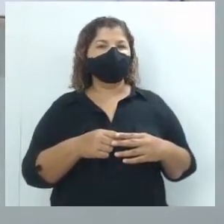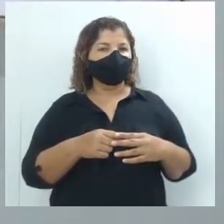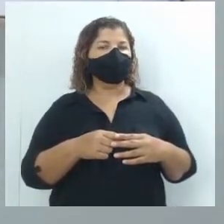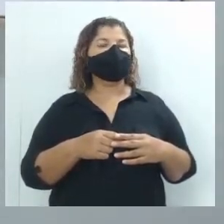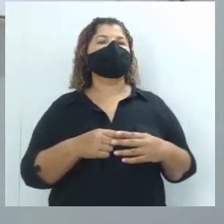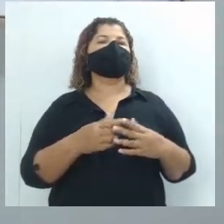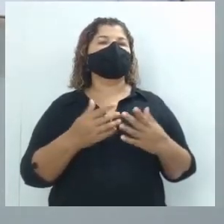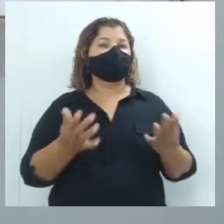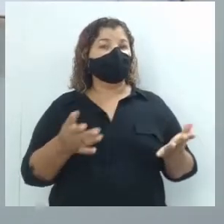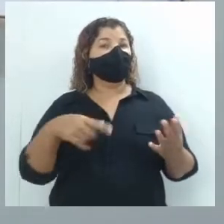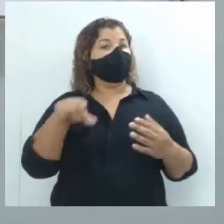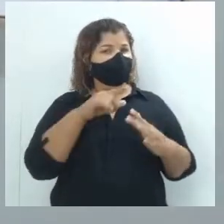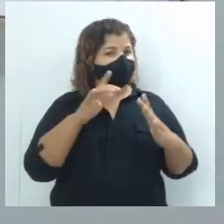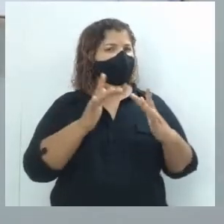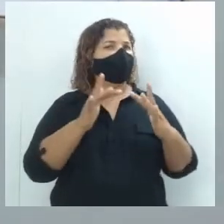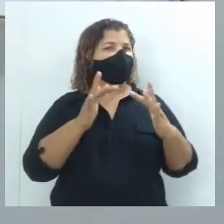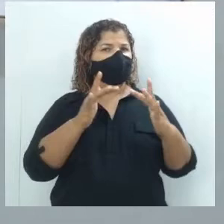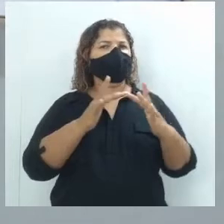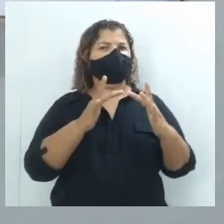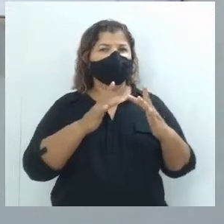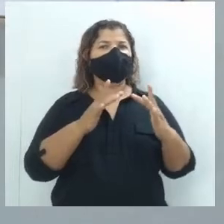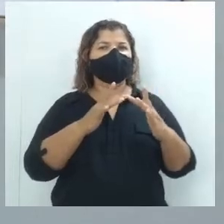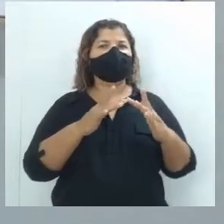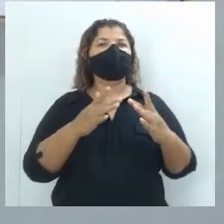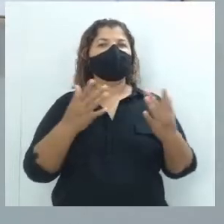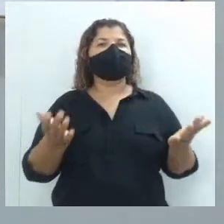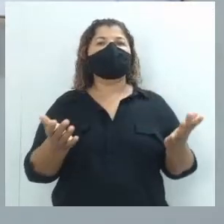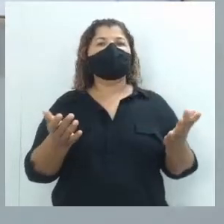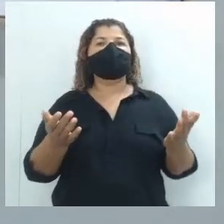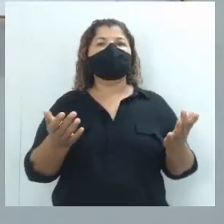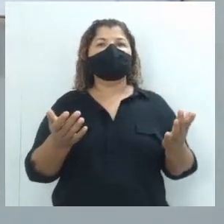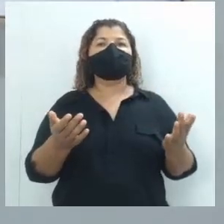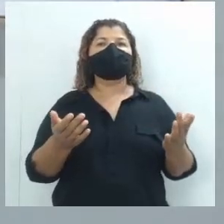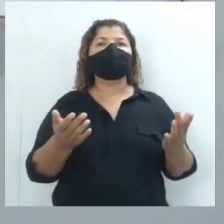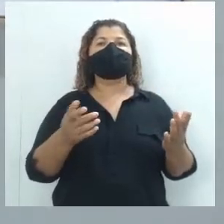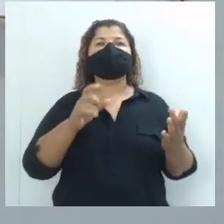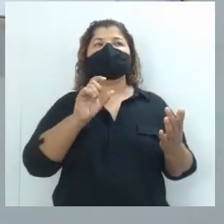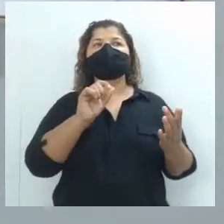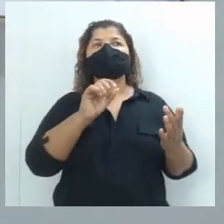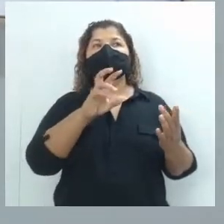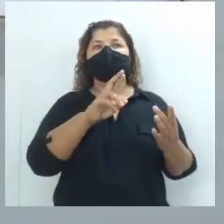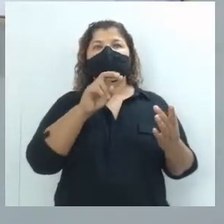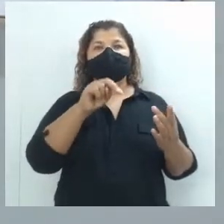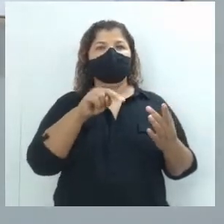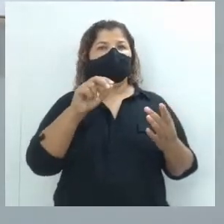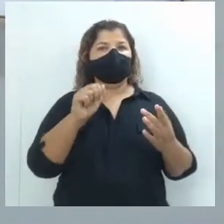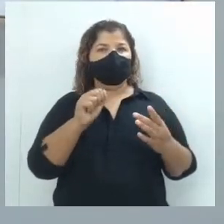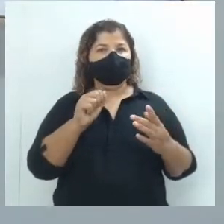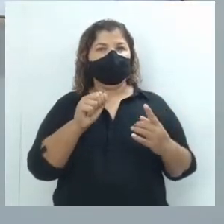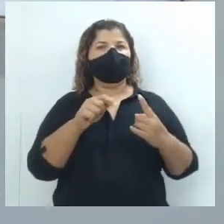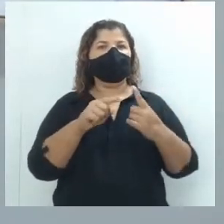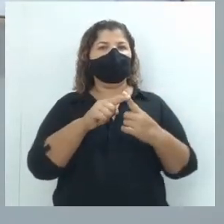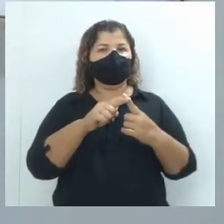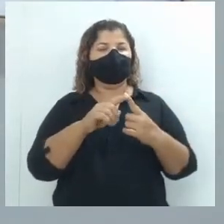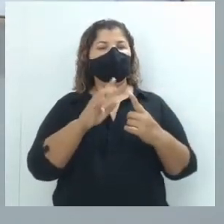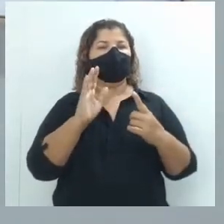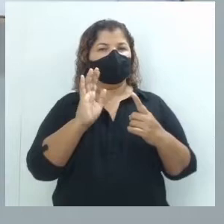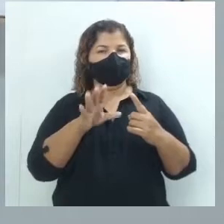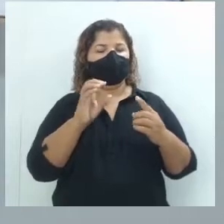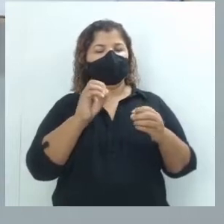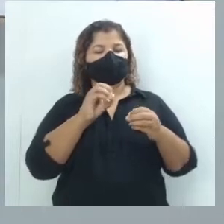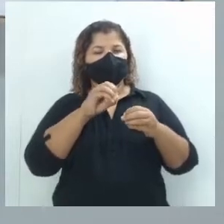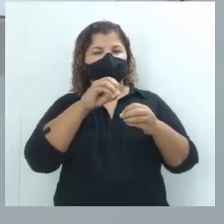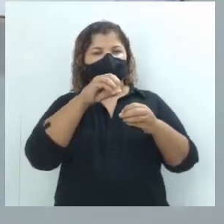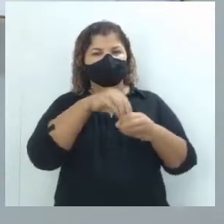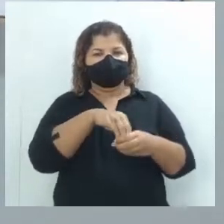concordam comigo, olha para mim, vocês concordam comigo que esse RNA que o vírus soltou aqui dentro, primeiro,